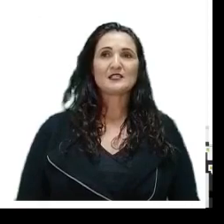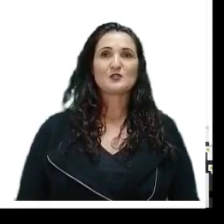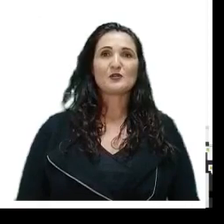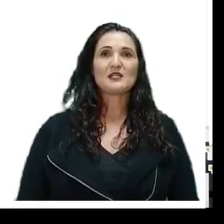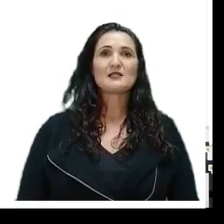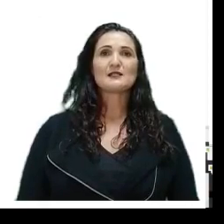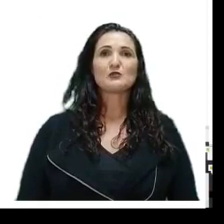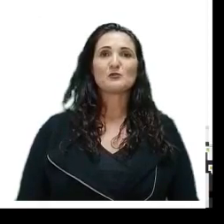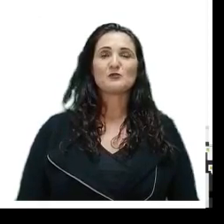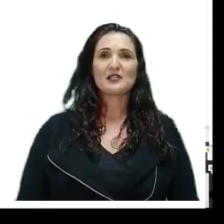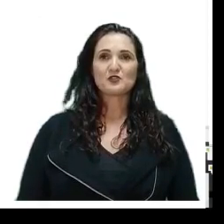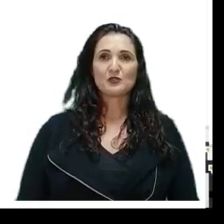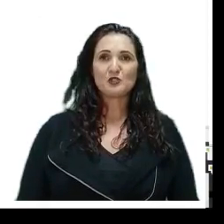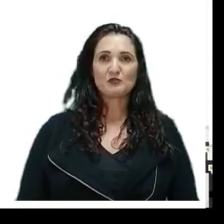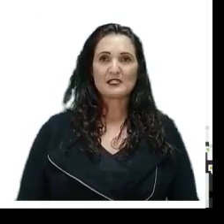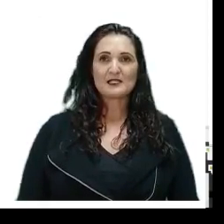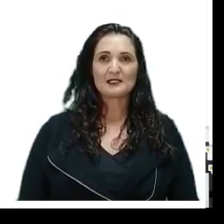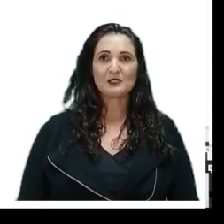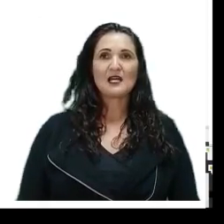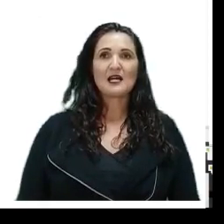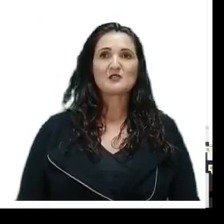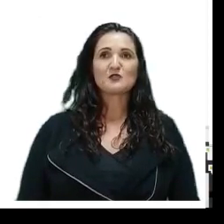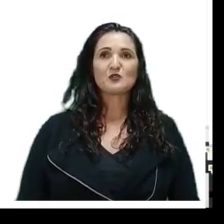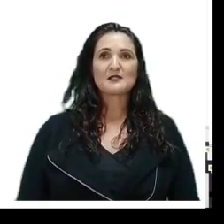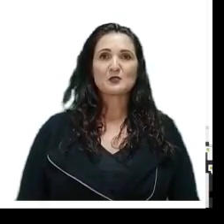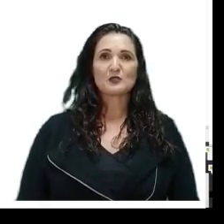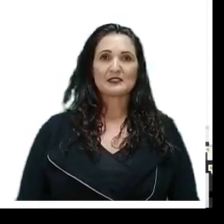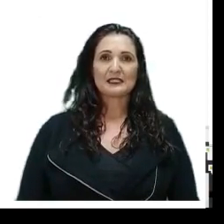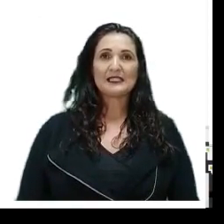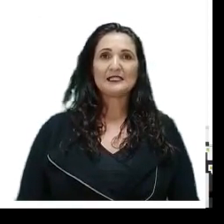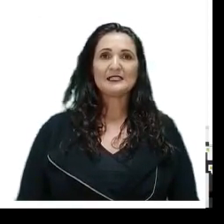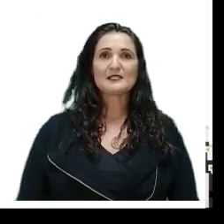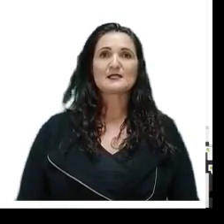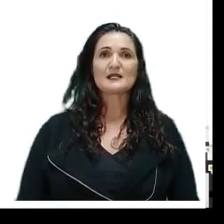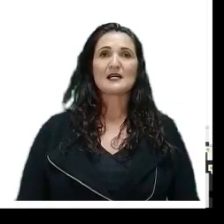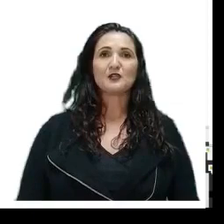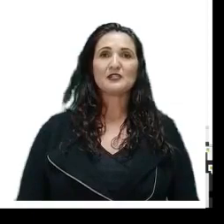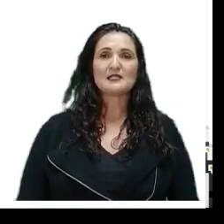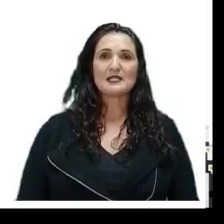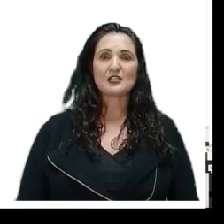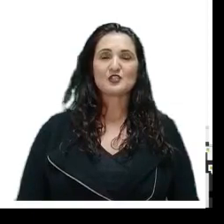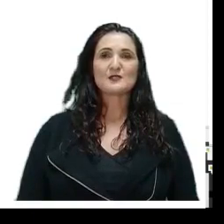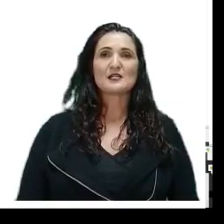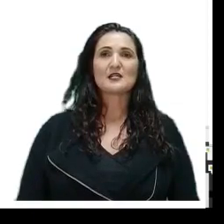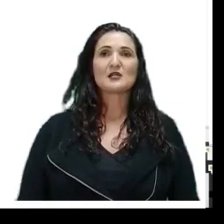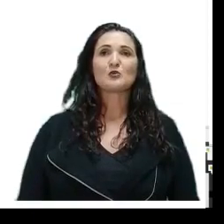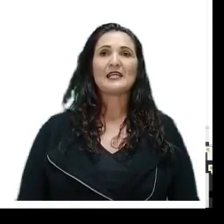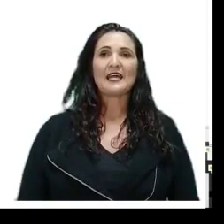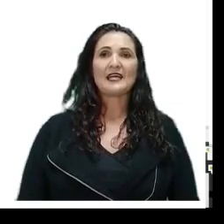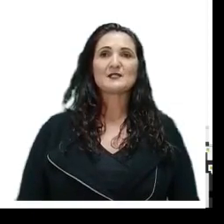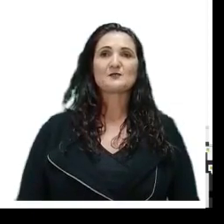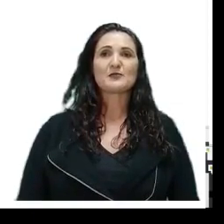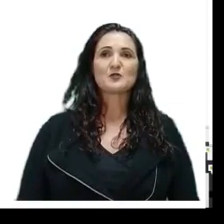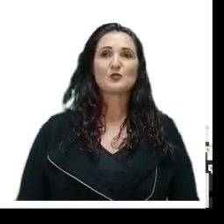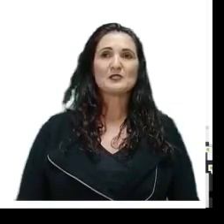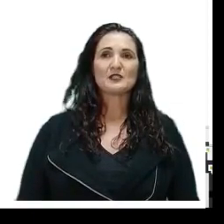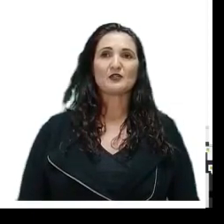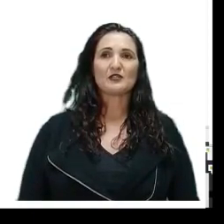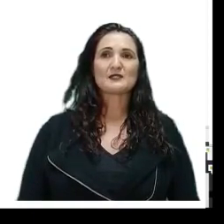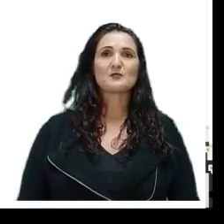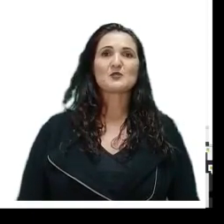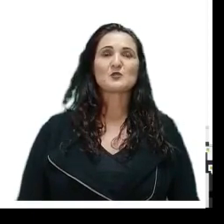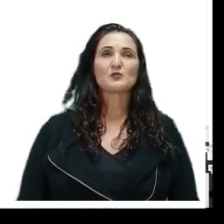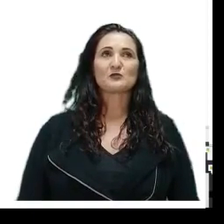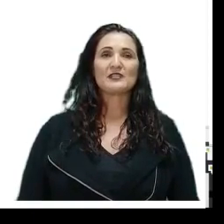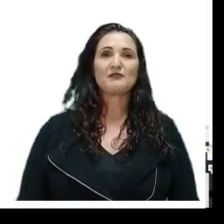comunitária, somente serão objetos de notificação as violências contra crianças, adolescentes, mulheres, pessoas